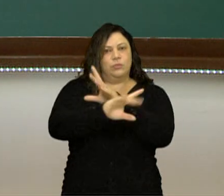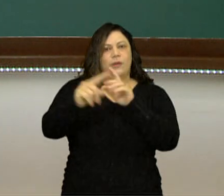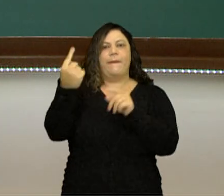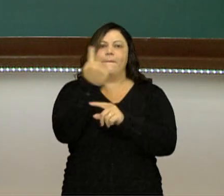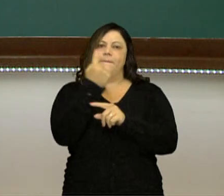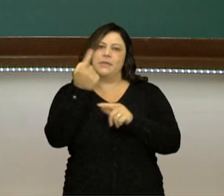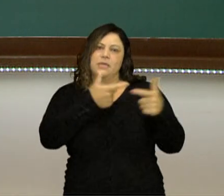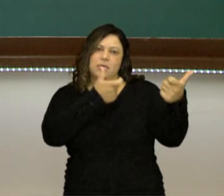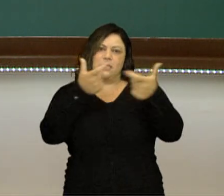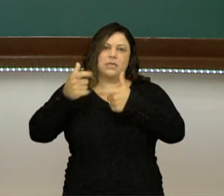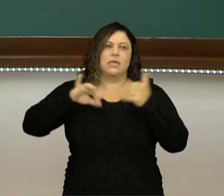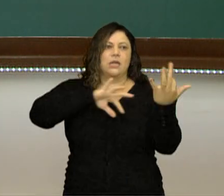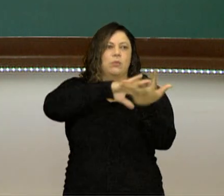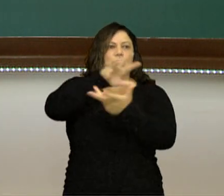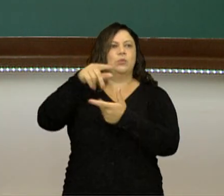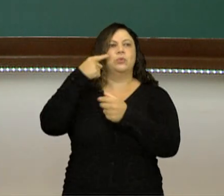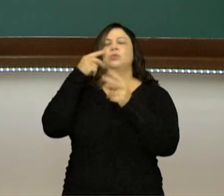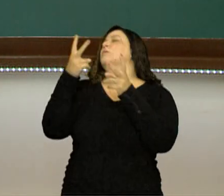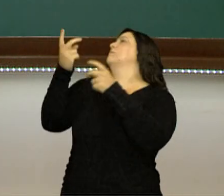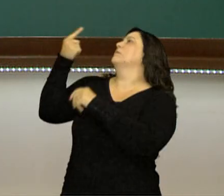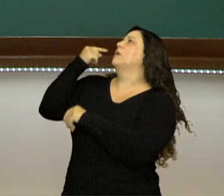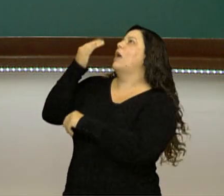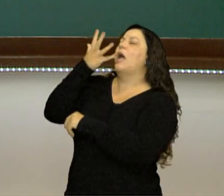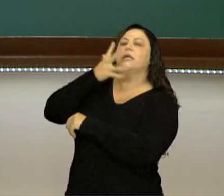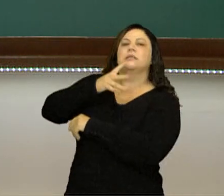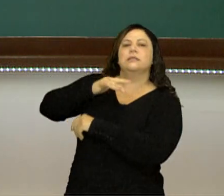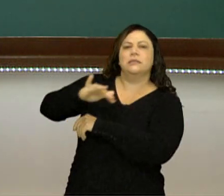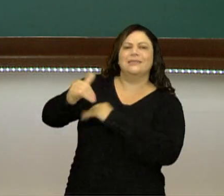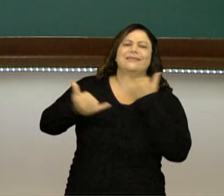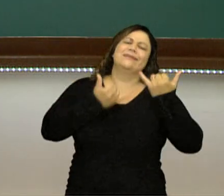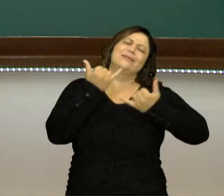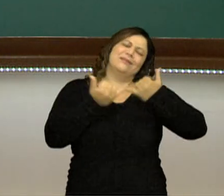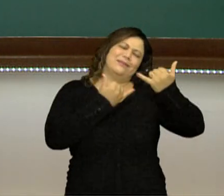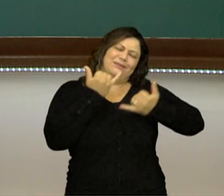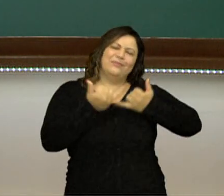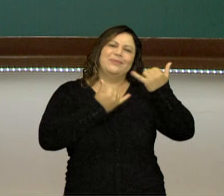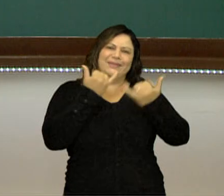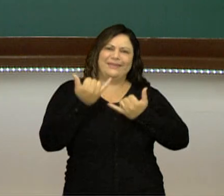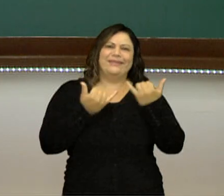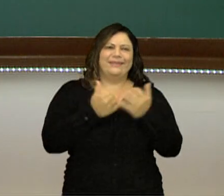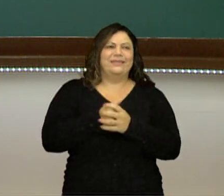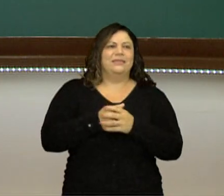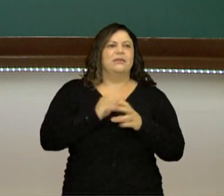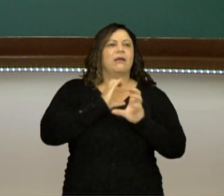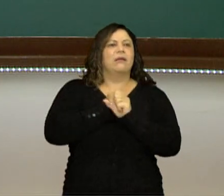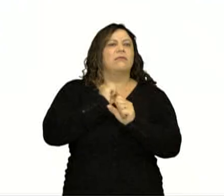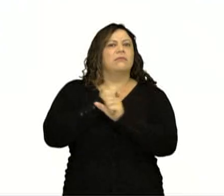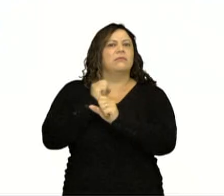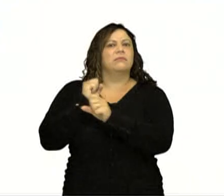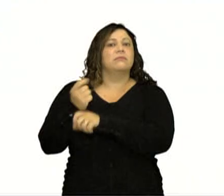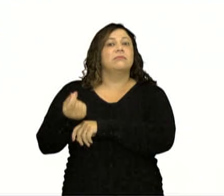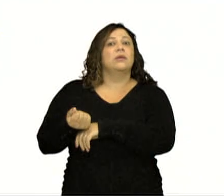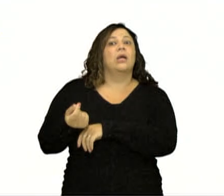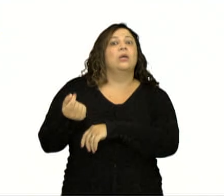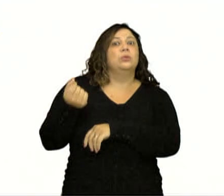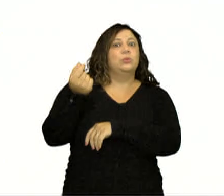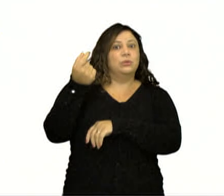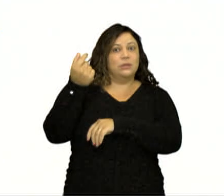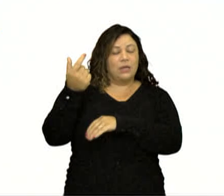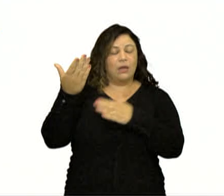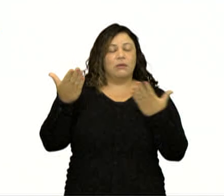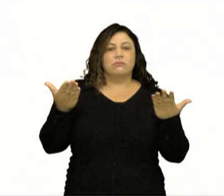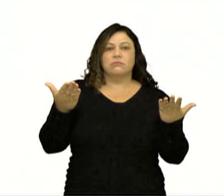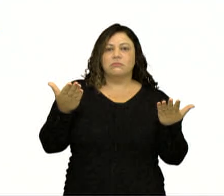cena impressionante. As crianças brincando de casinha com maços de notas do marco alemão, que era a moeda da Alemanha na